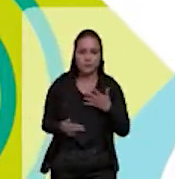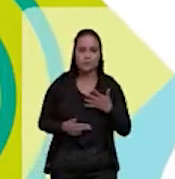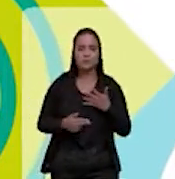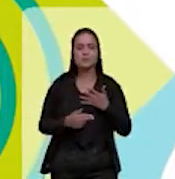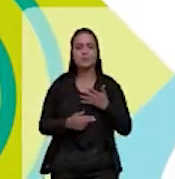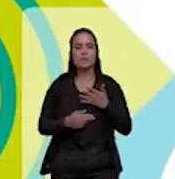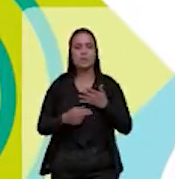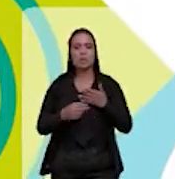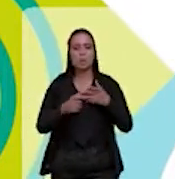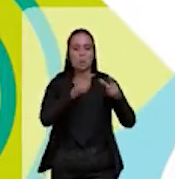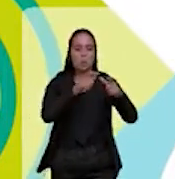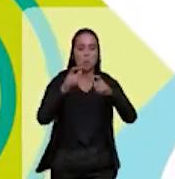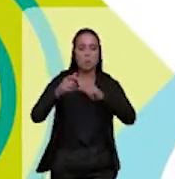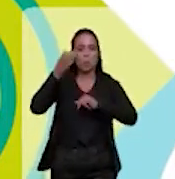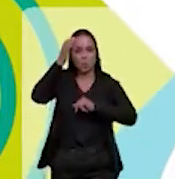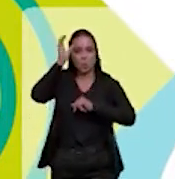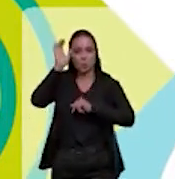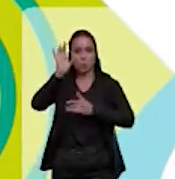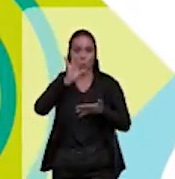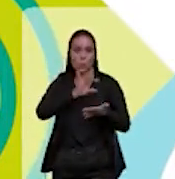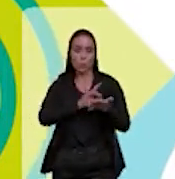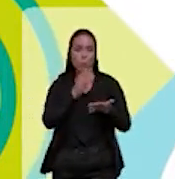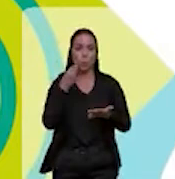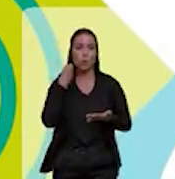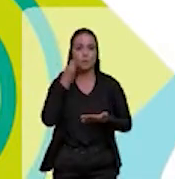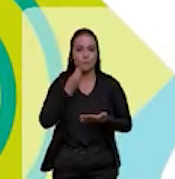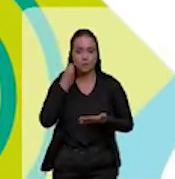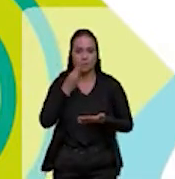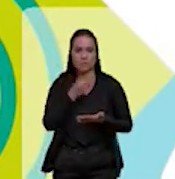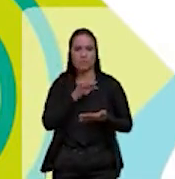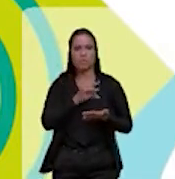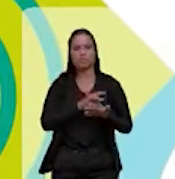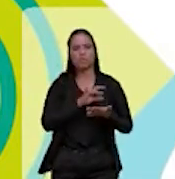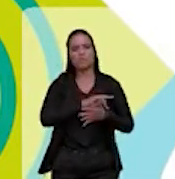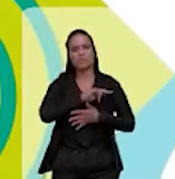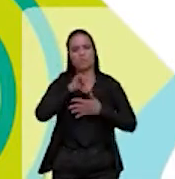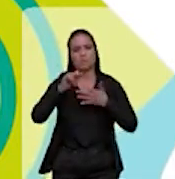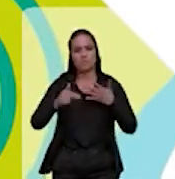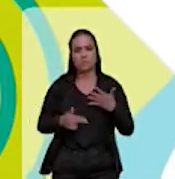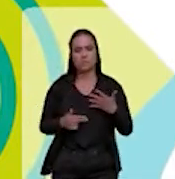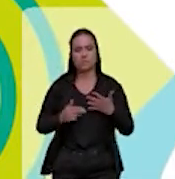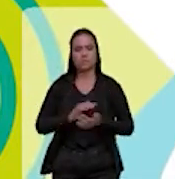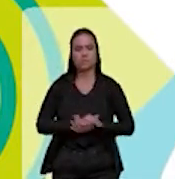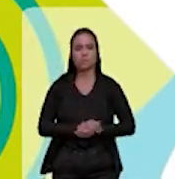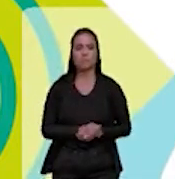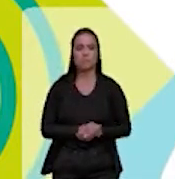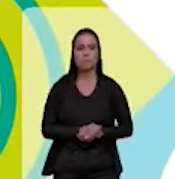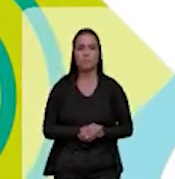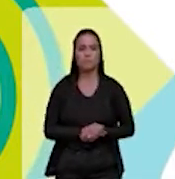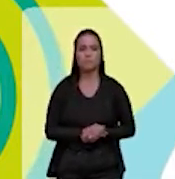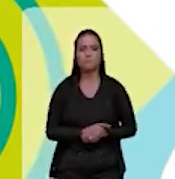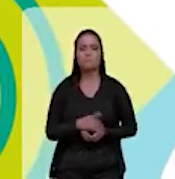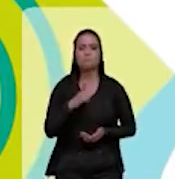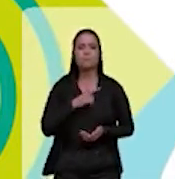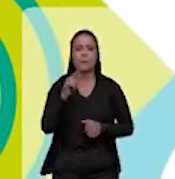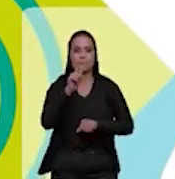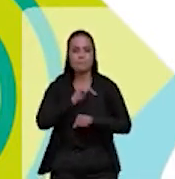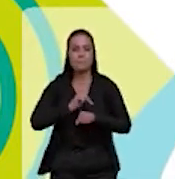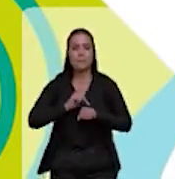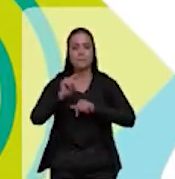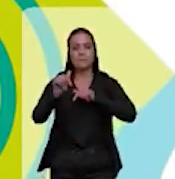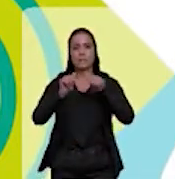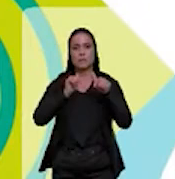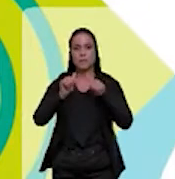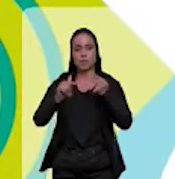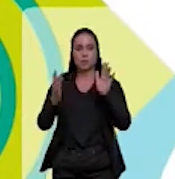identidades culturais dando concretude é uma experiência efetiva de pluricentrismo a qual cabe aos países